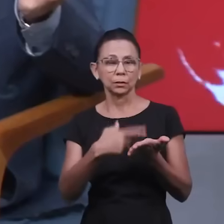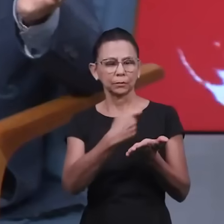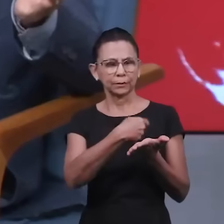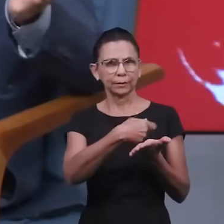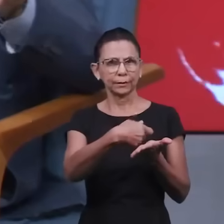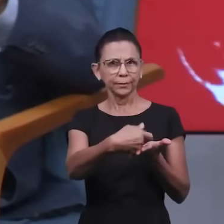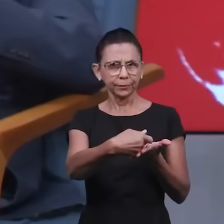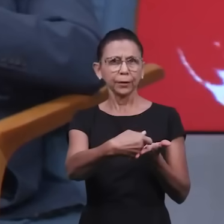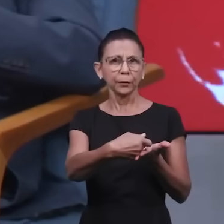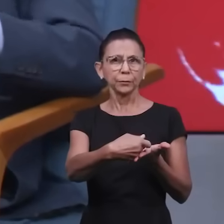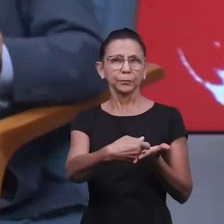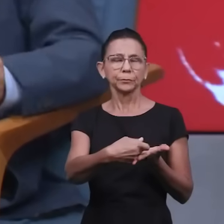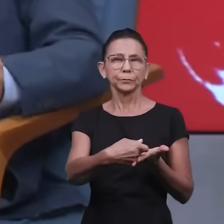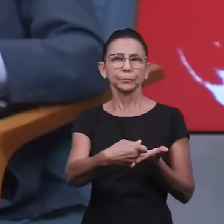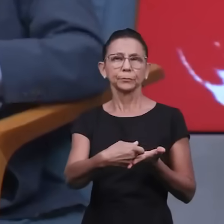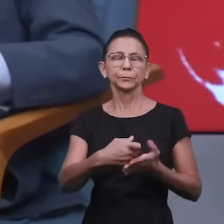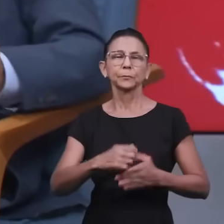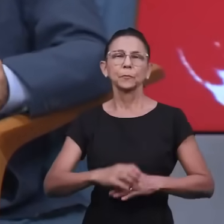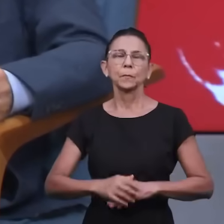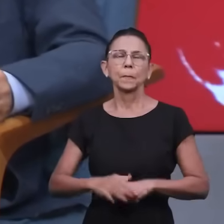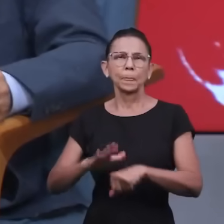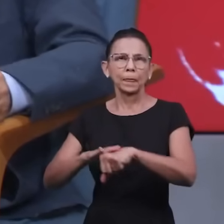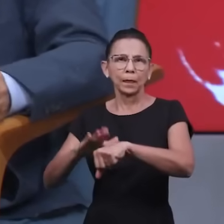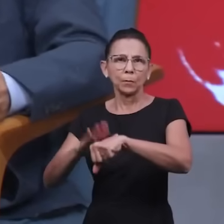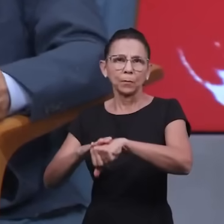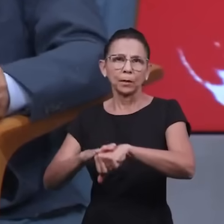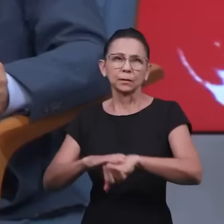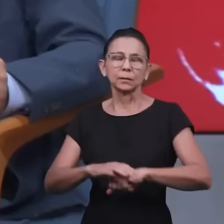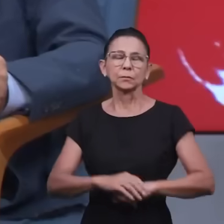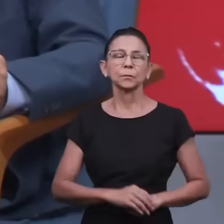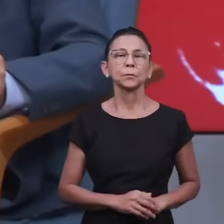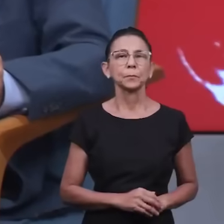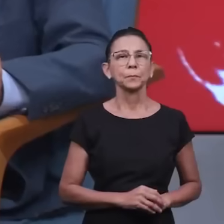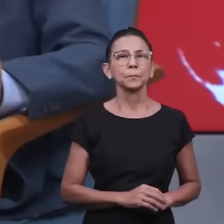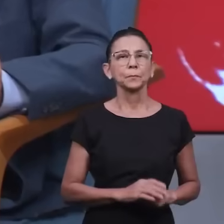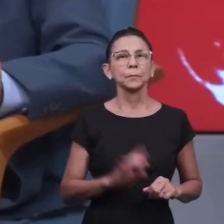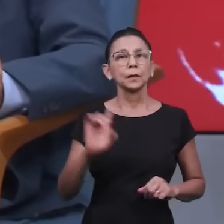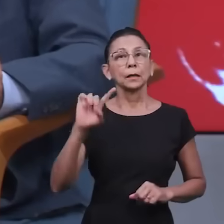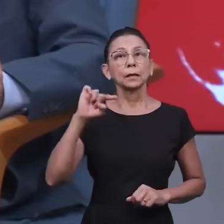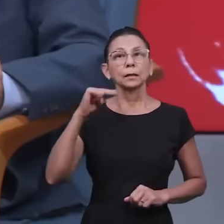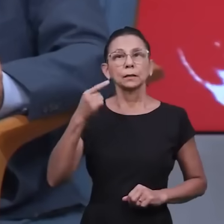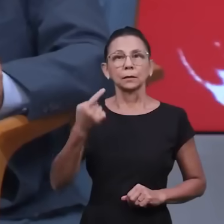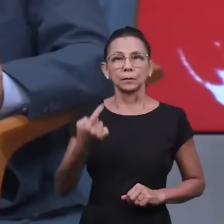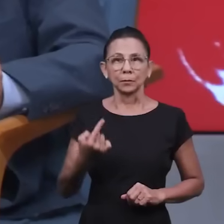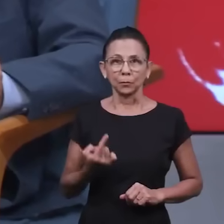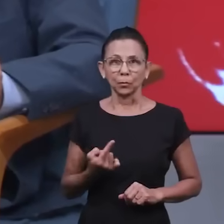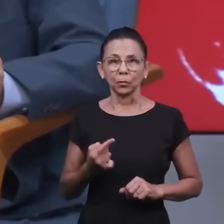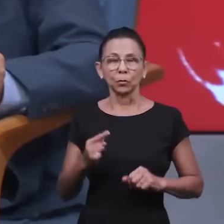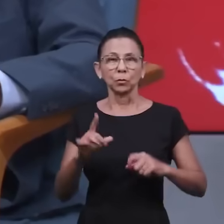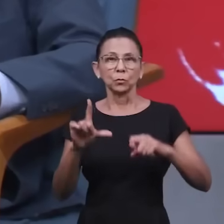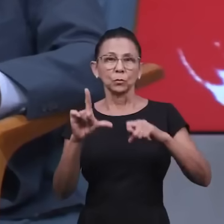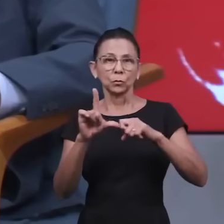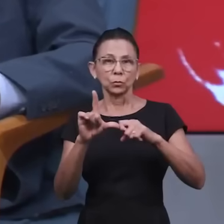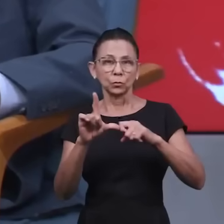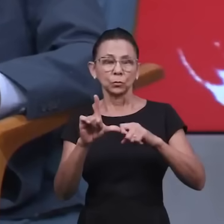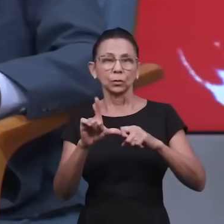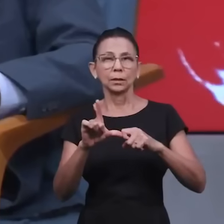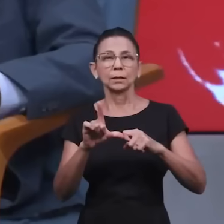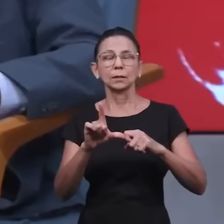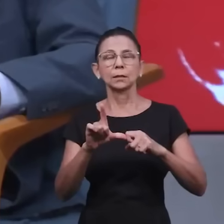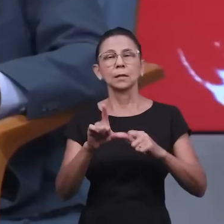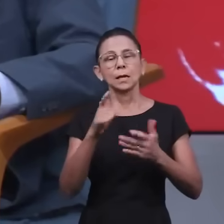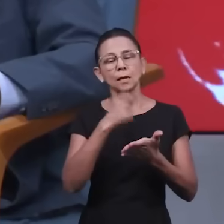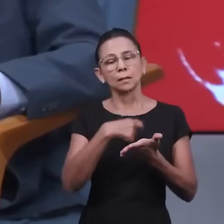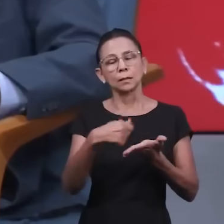Lucas e depois, numa segunda parte, ele escreve então o livro de Atos.